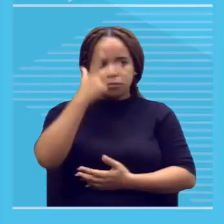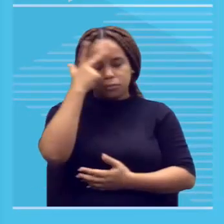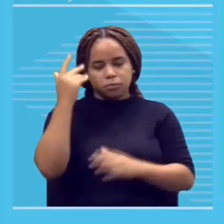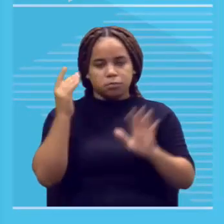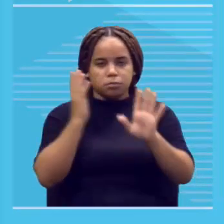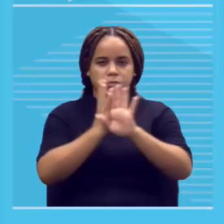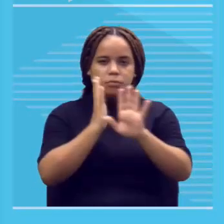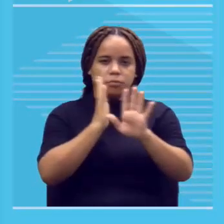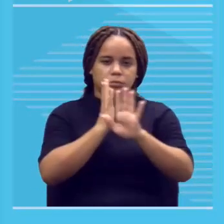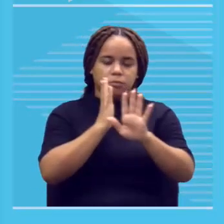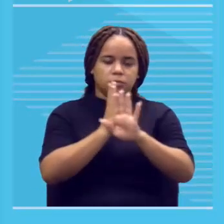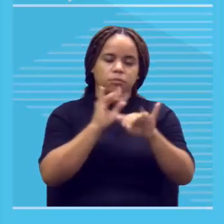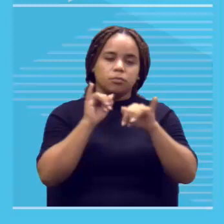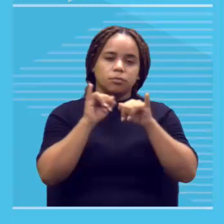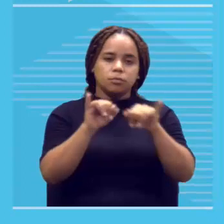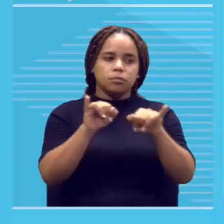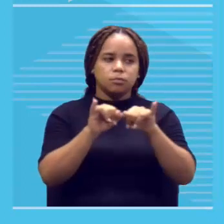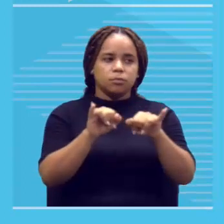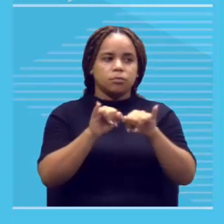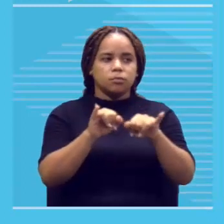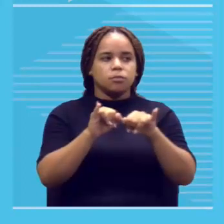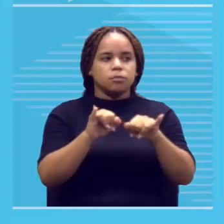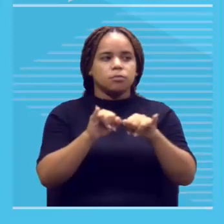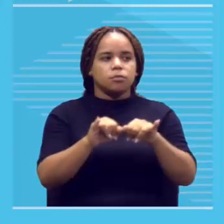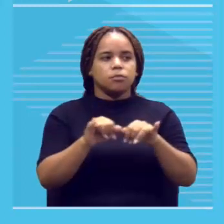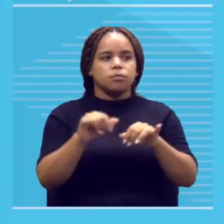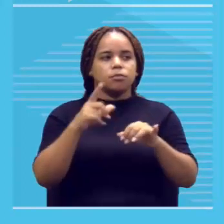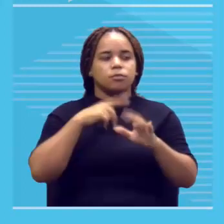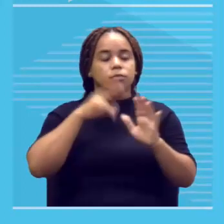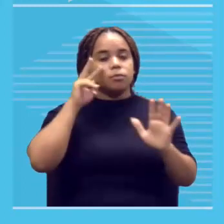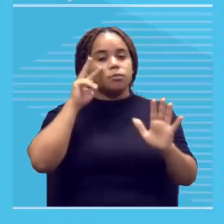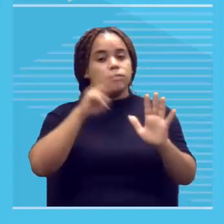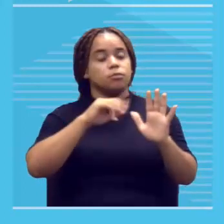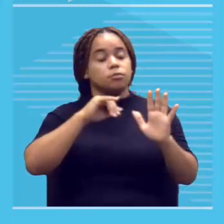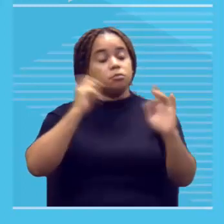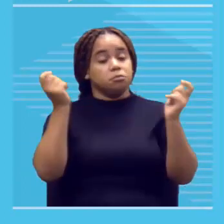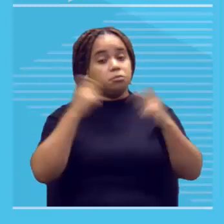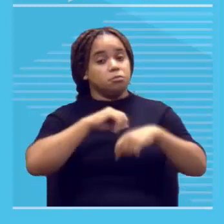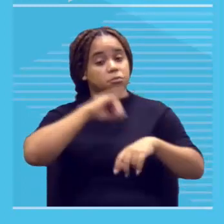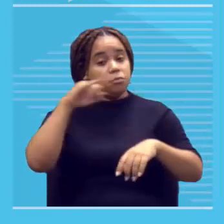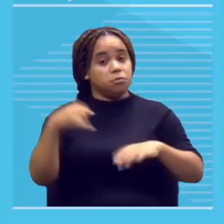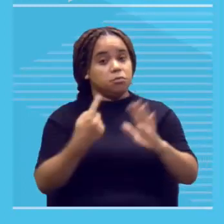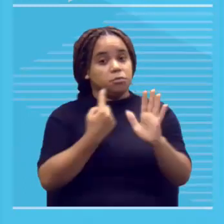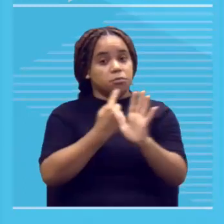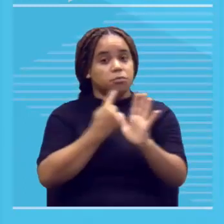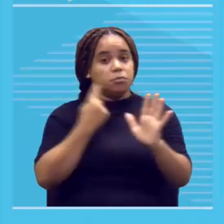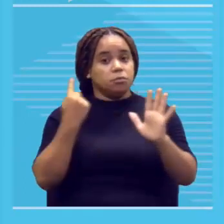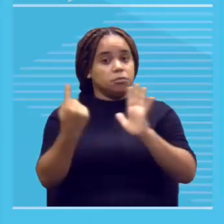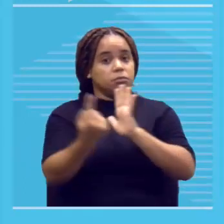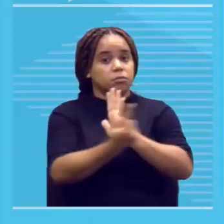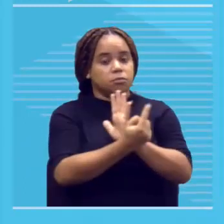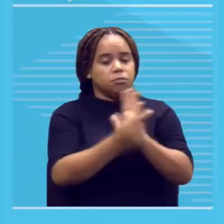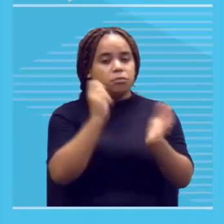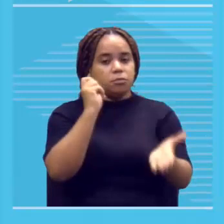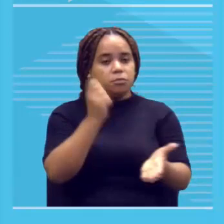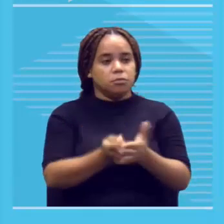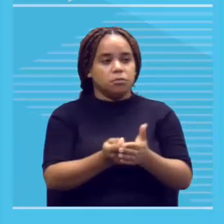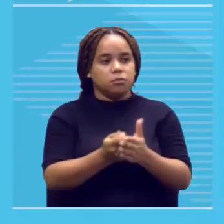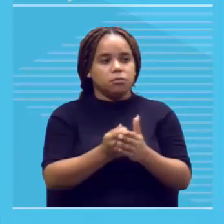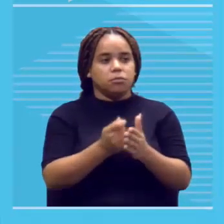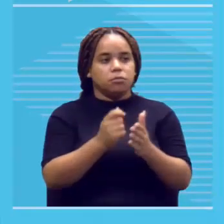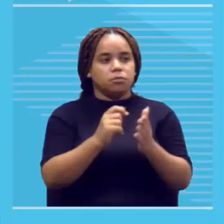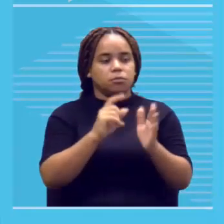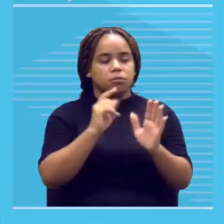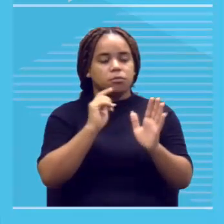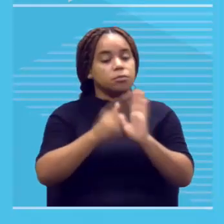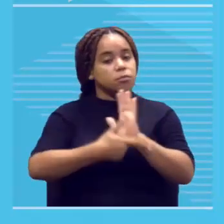numa fila de supermercado e você vê a oportunidade de furar essa fila e pagar suas contas sua compra